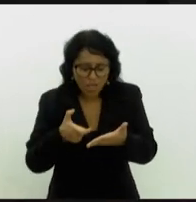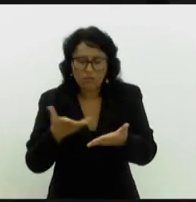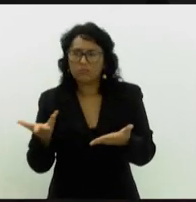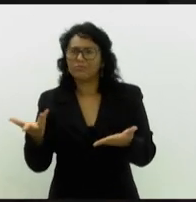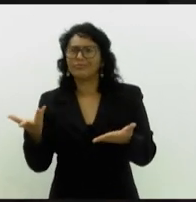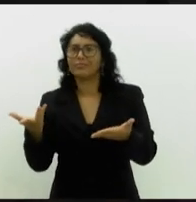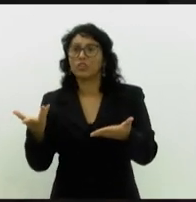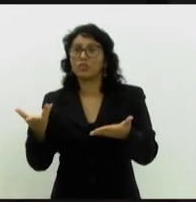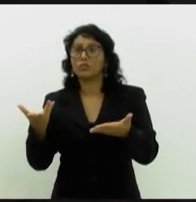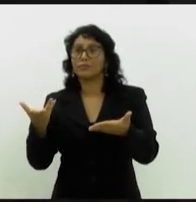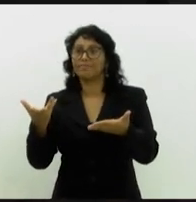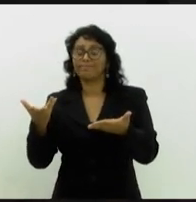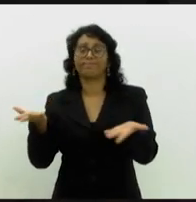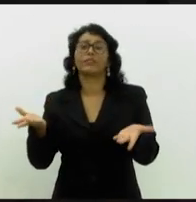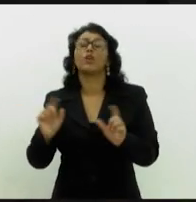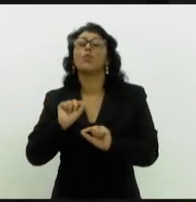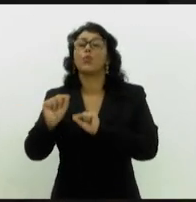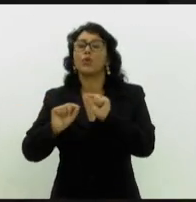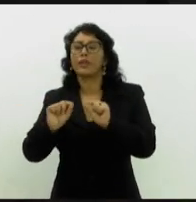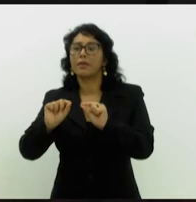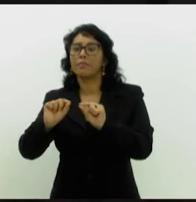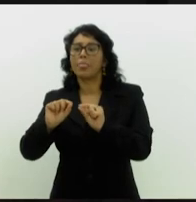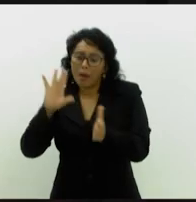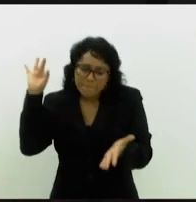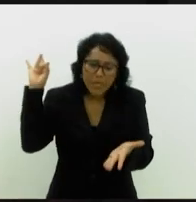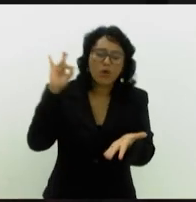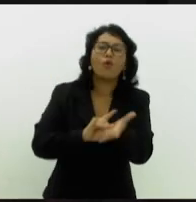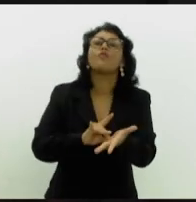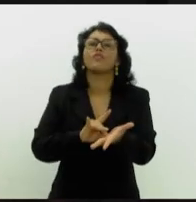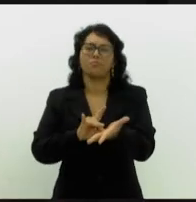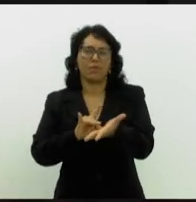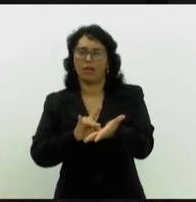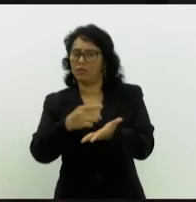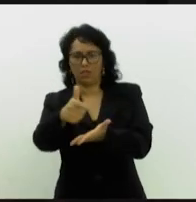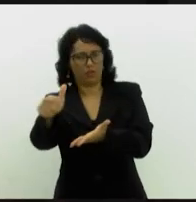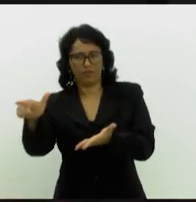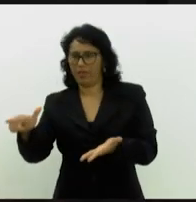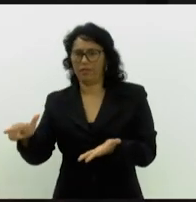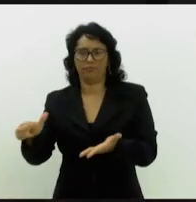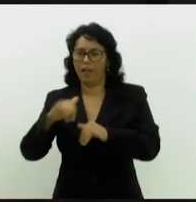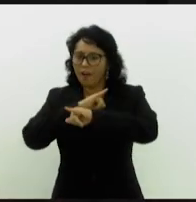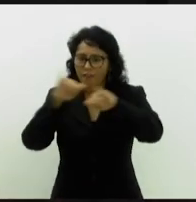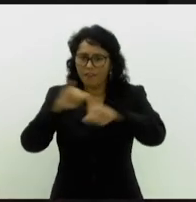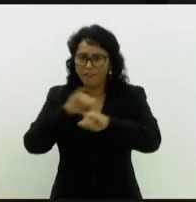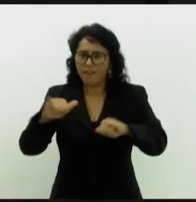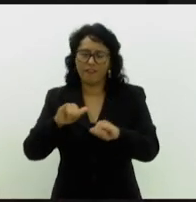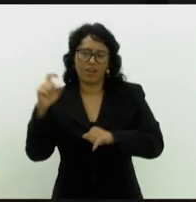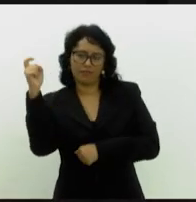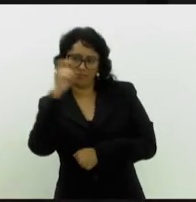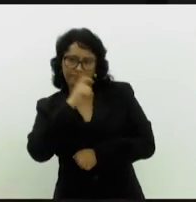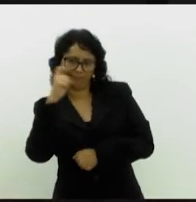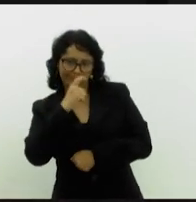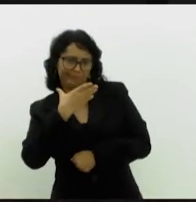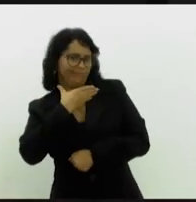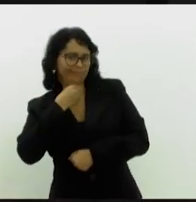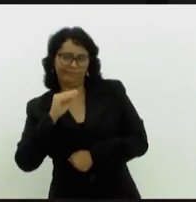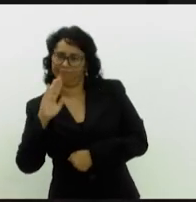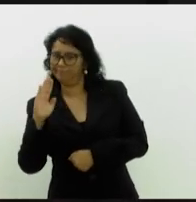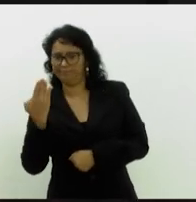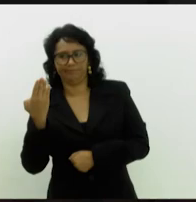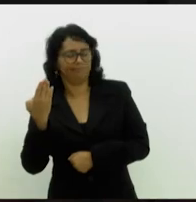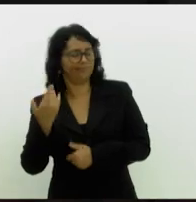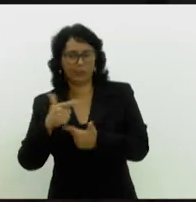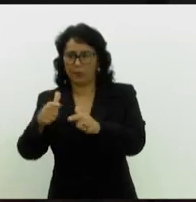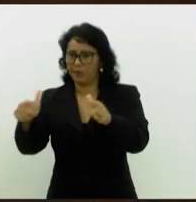para confirmar a presença da fake News para declaração o autor deputado